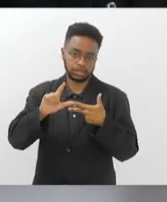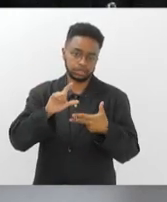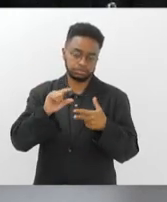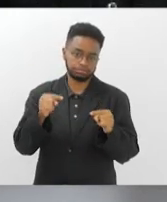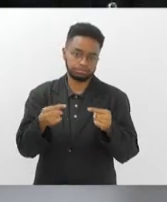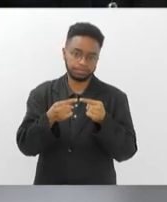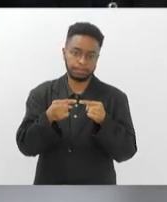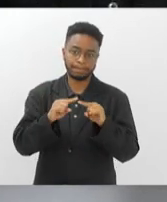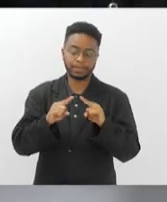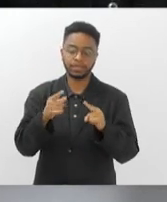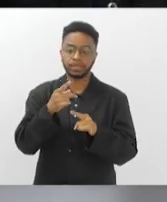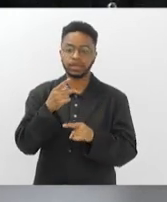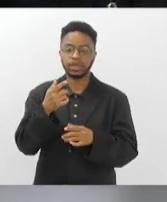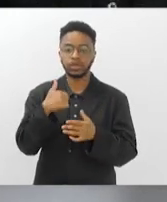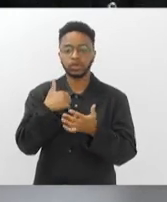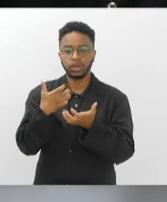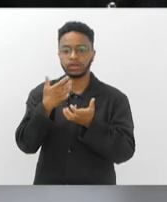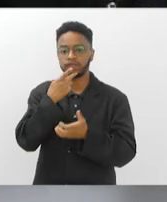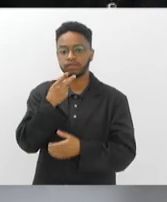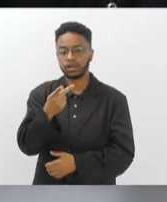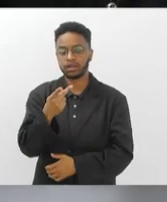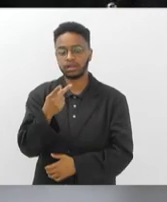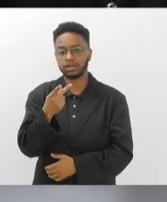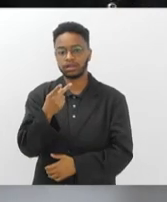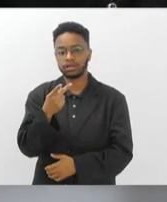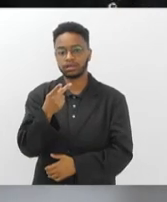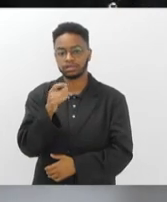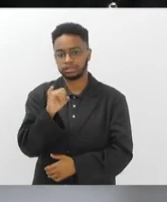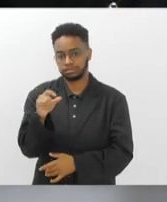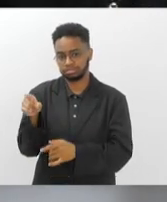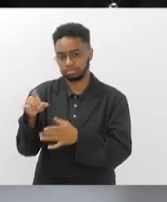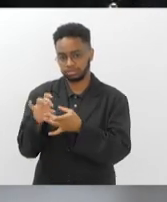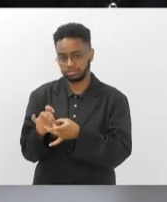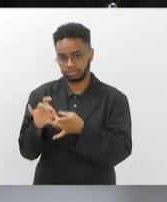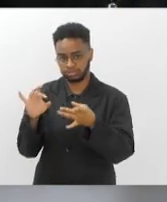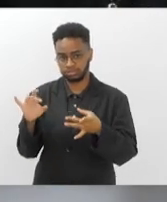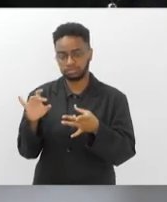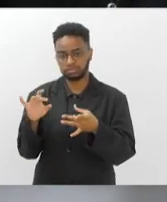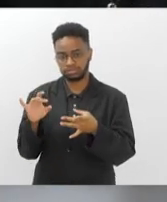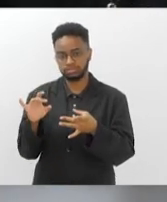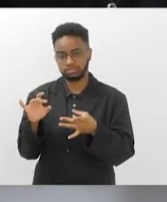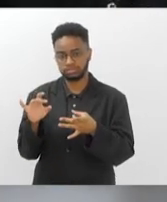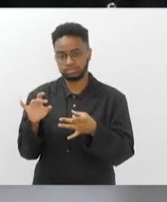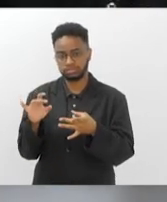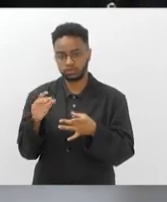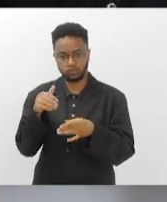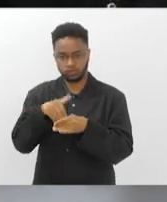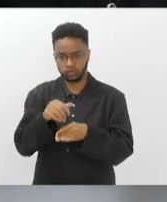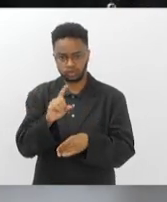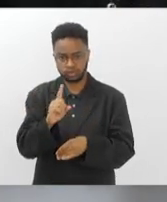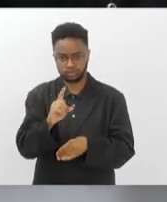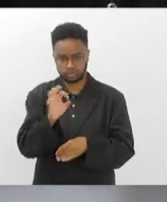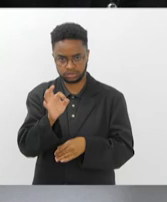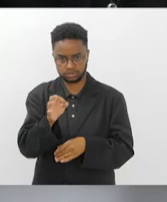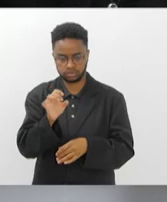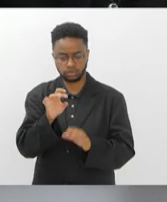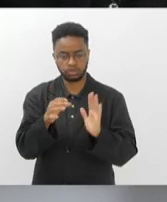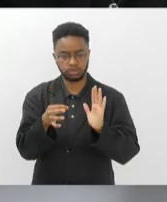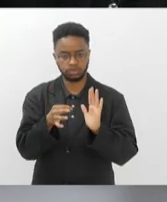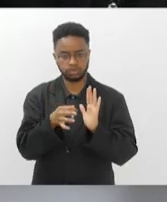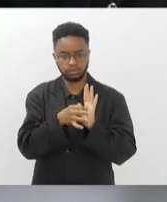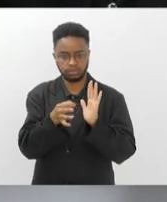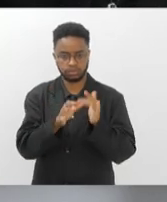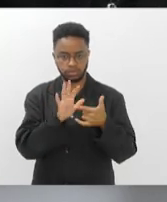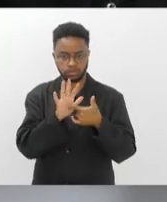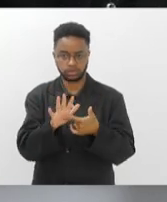fazer, inclusive, menção, se Vossa Excelência permitiu uma... Não votou ainda, né? Só apresentou não, parecer. Só